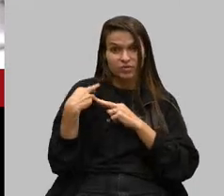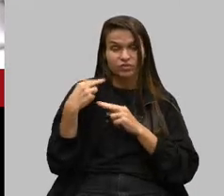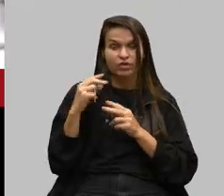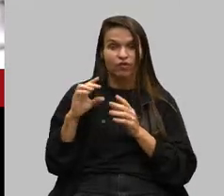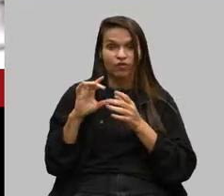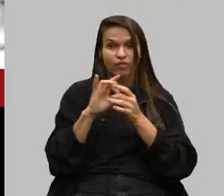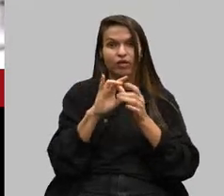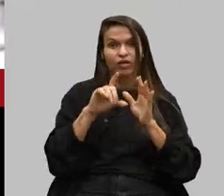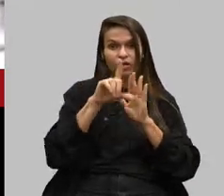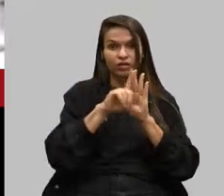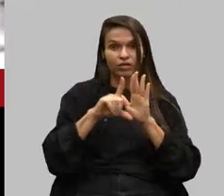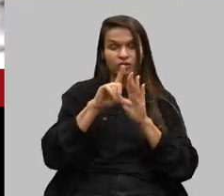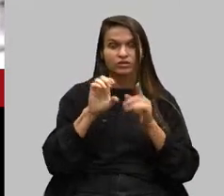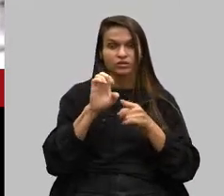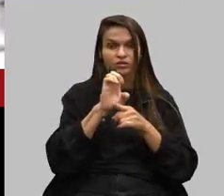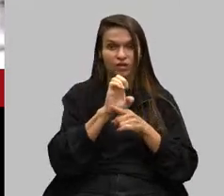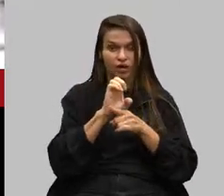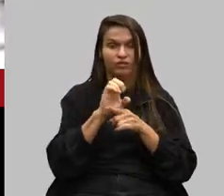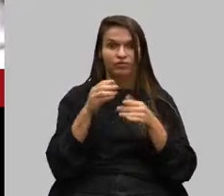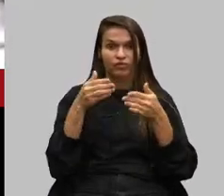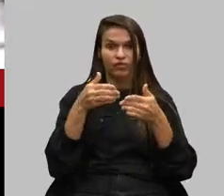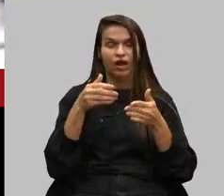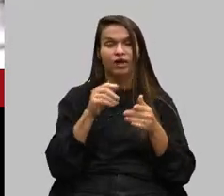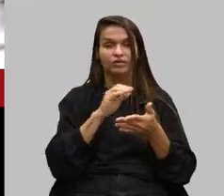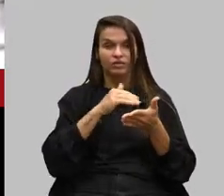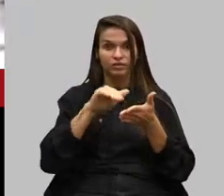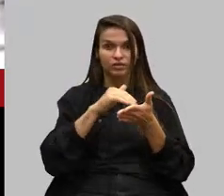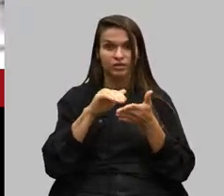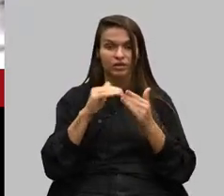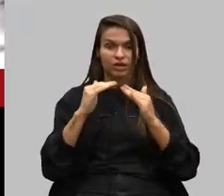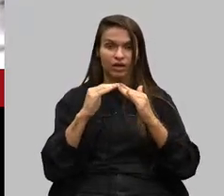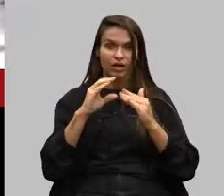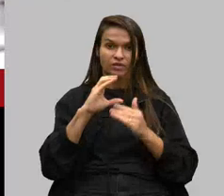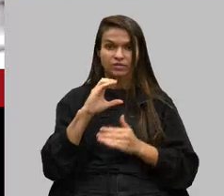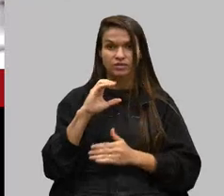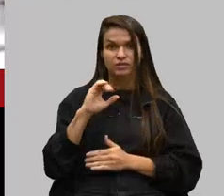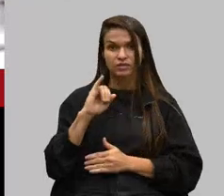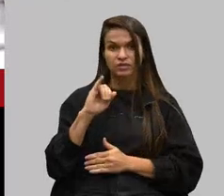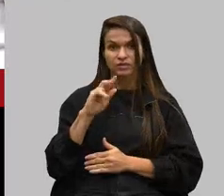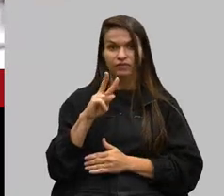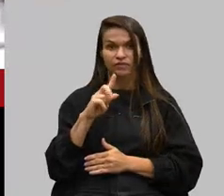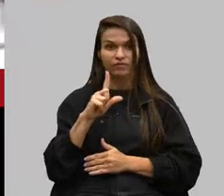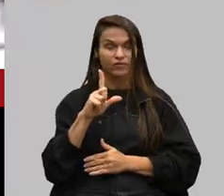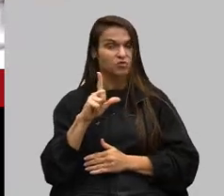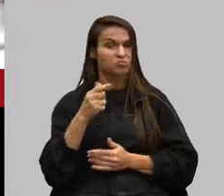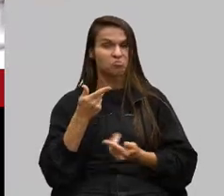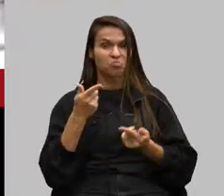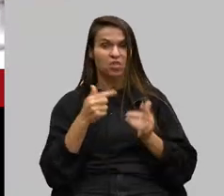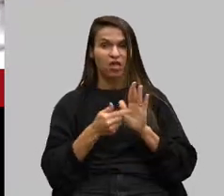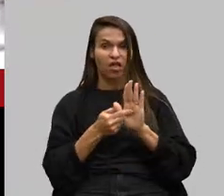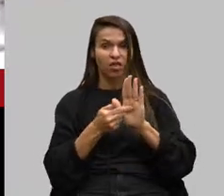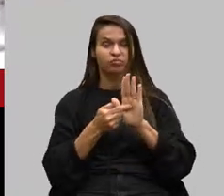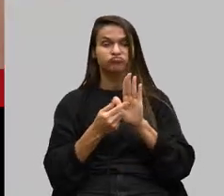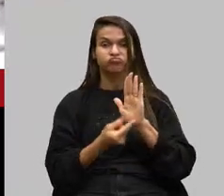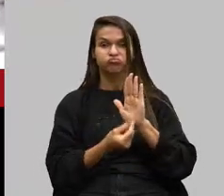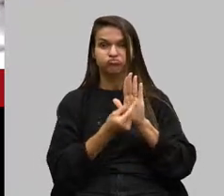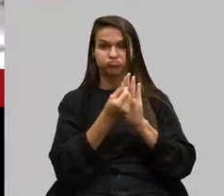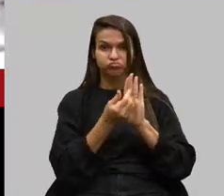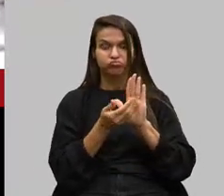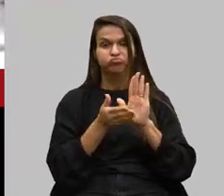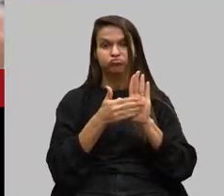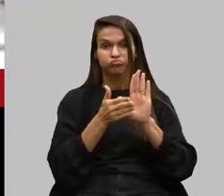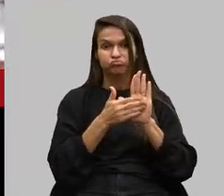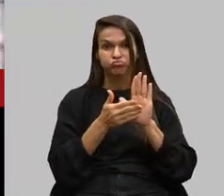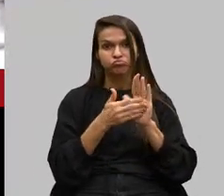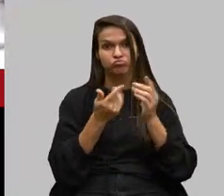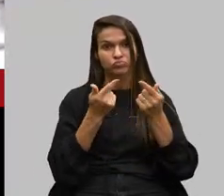legislação Estadual em relação Secretaria de Estado da casa civil a gente não teve a apresentação da prestação de contas exatamente por não ter